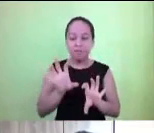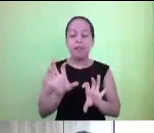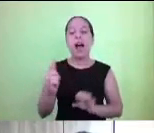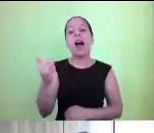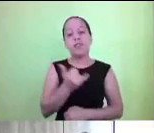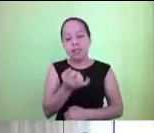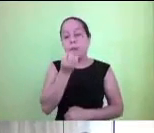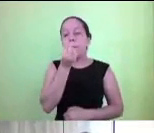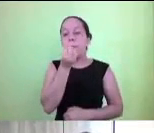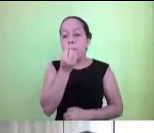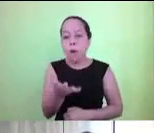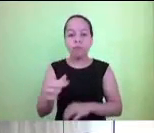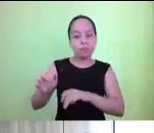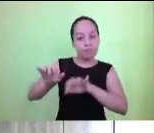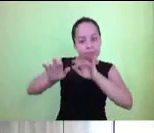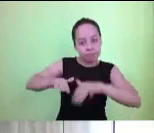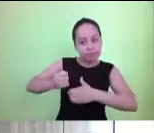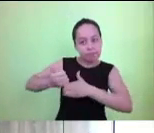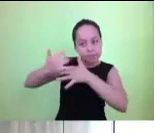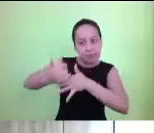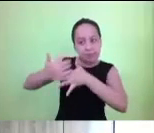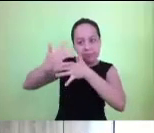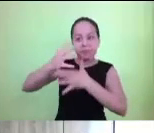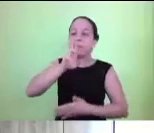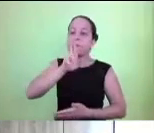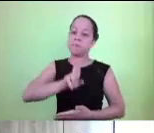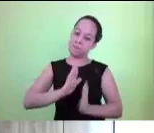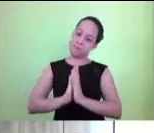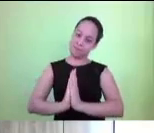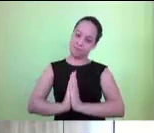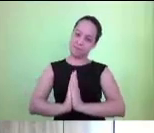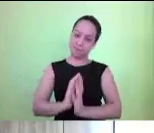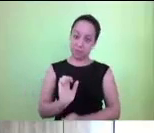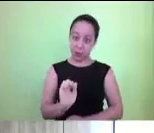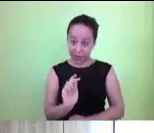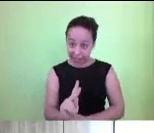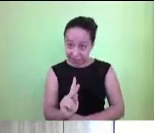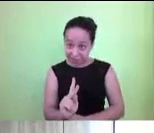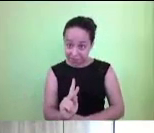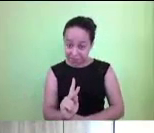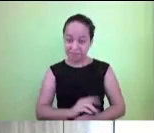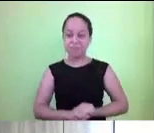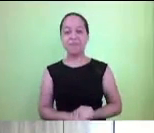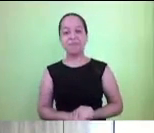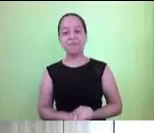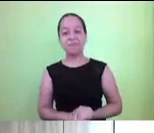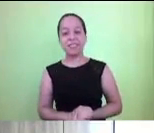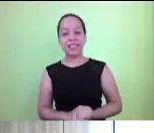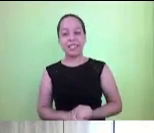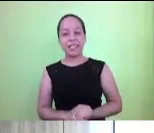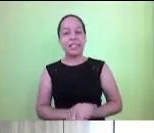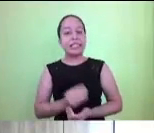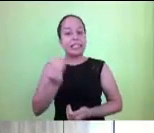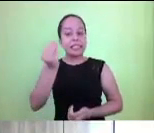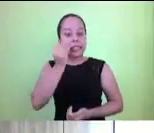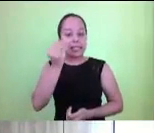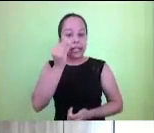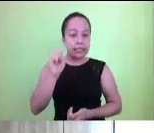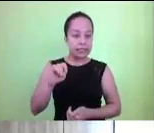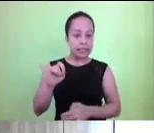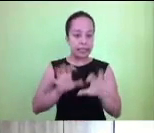Tenta aproximar mais o microfone, então. Está um pouco rápido, pessoal? Tá bom, vou tentar fazer mais devagar, tá?